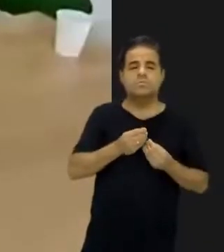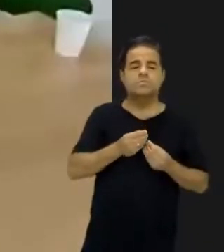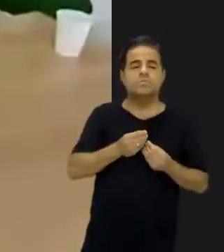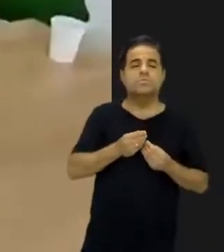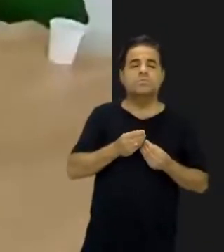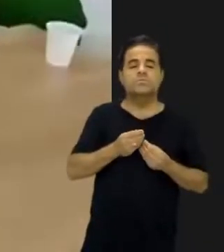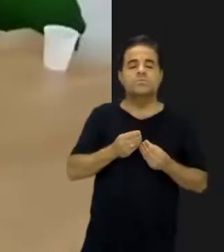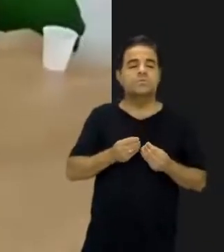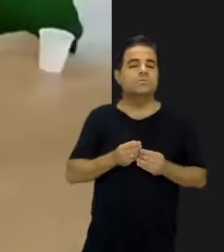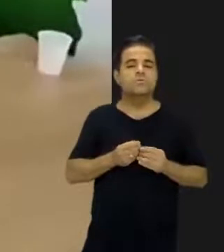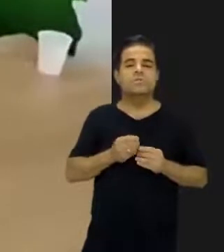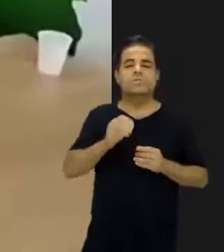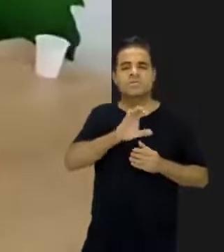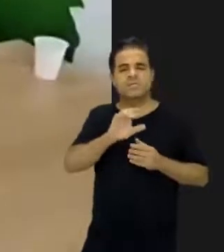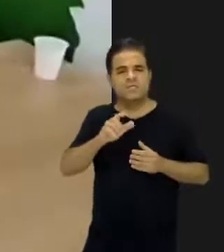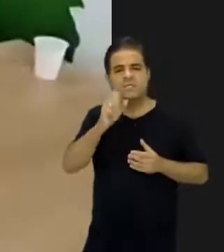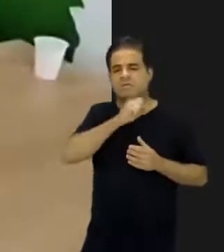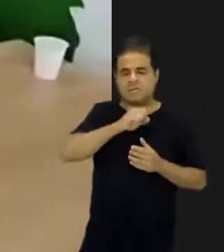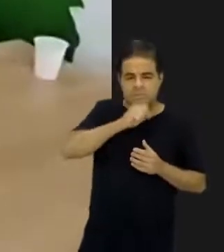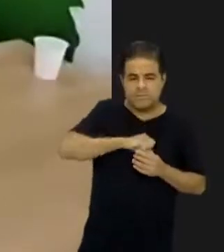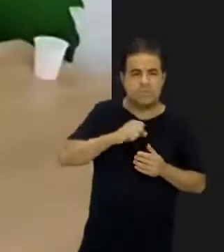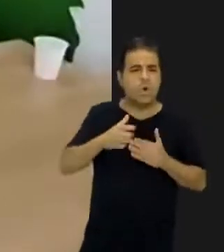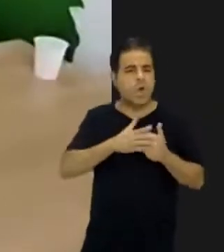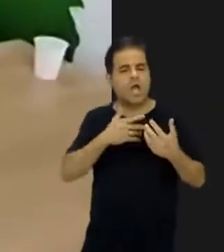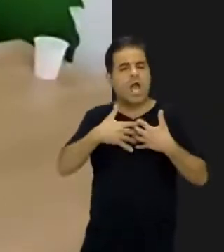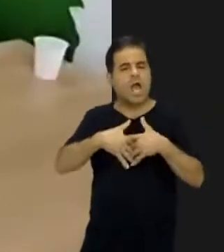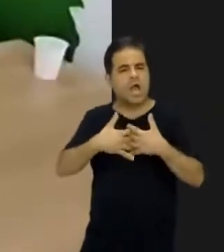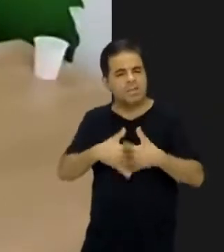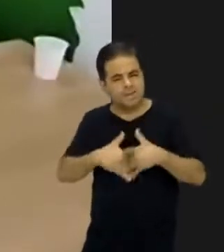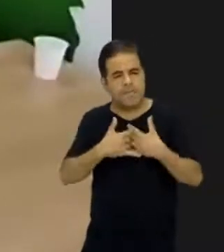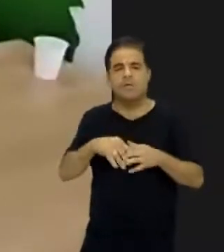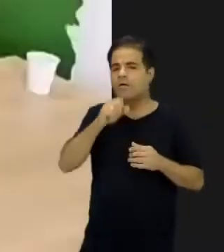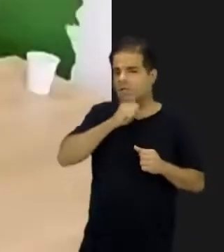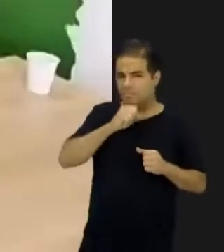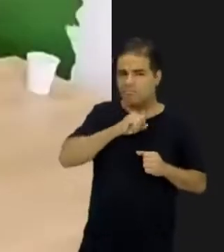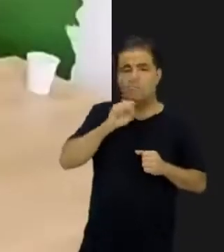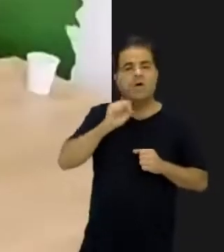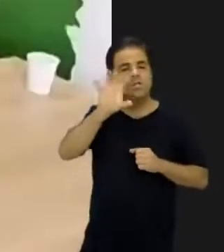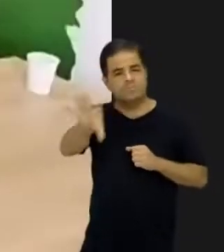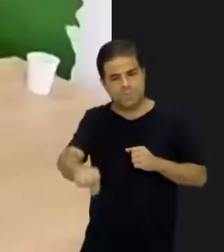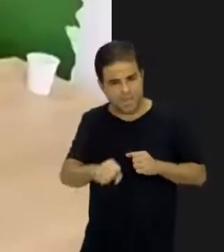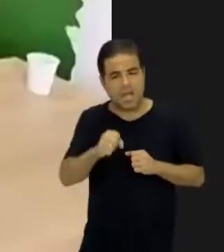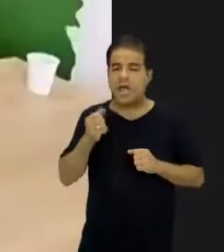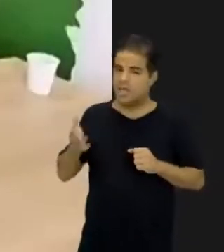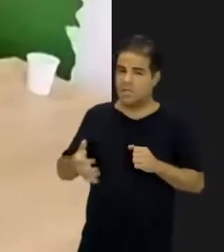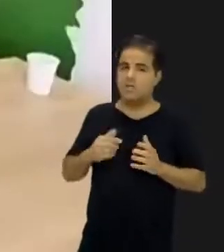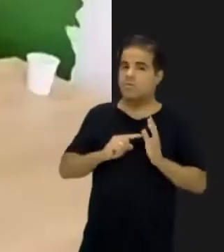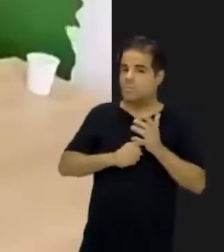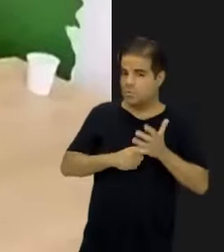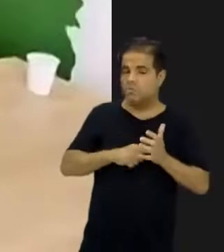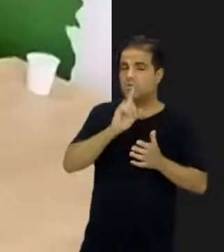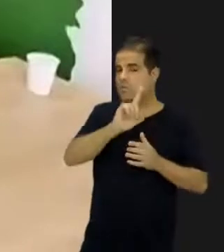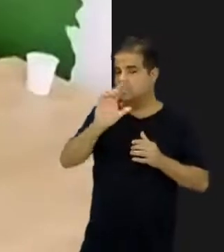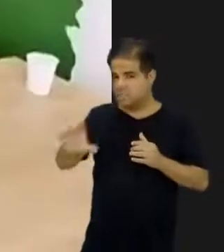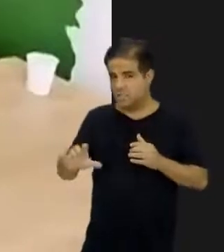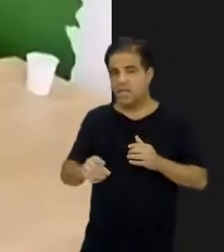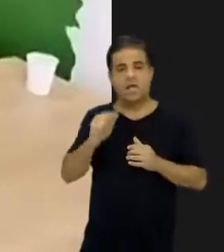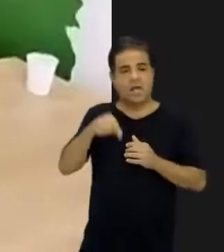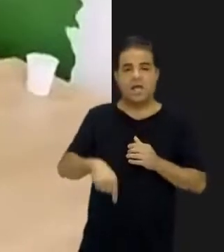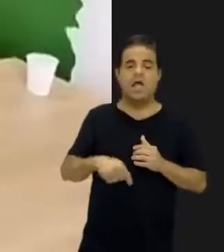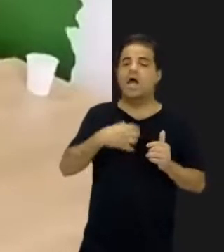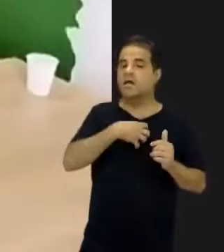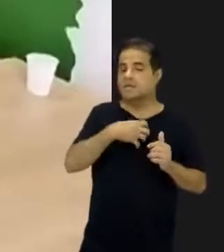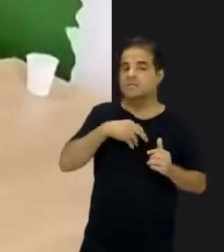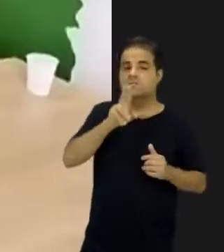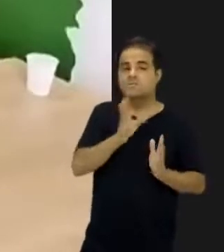CD antigo, né, ou qualquer equipamento que tenha ali um motorzinho, você pode retirar ele aqui, tá? Um motor DC. Essa hélice eu tinha